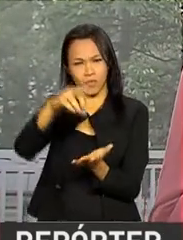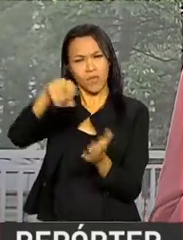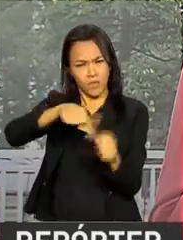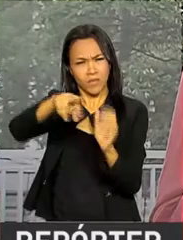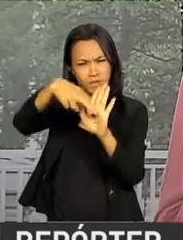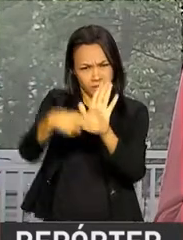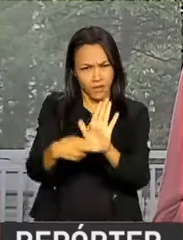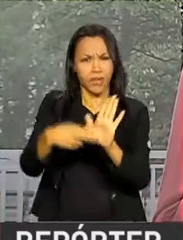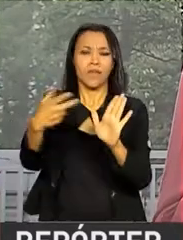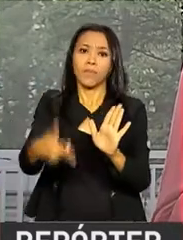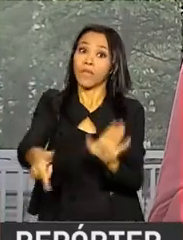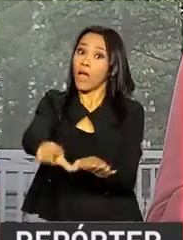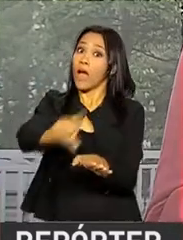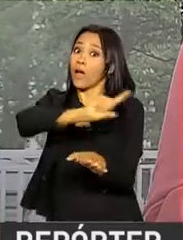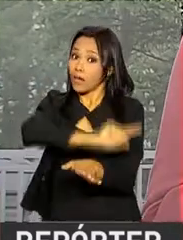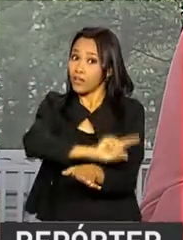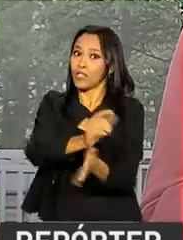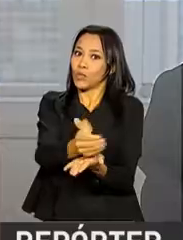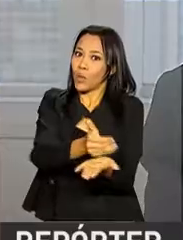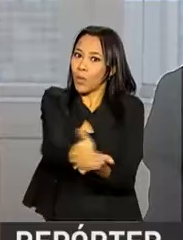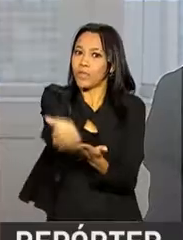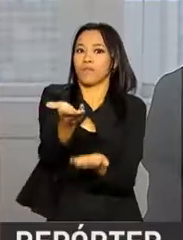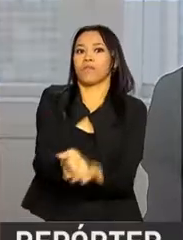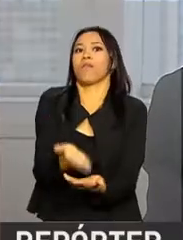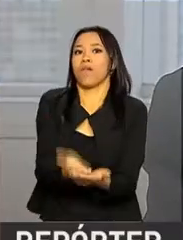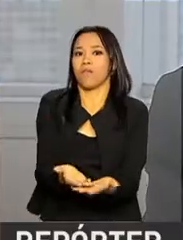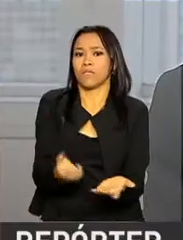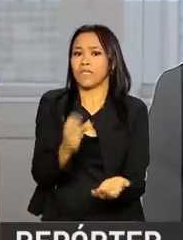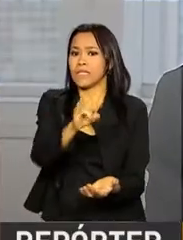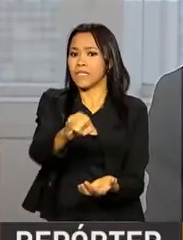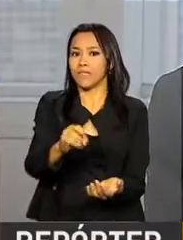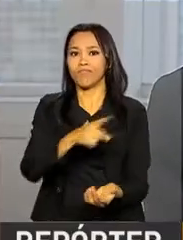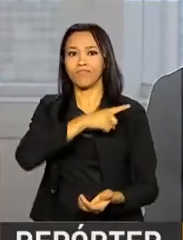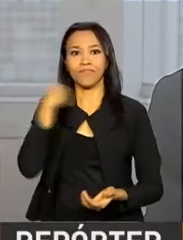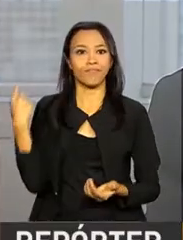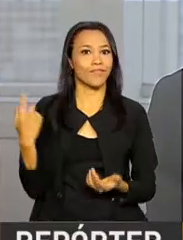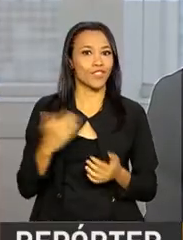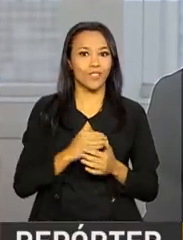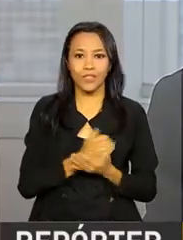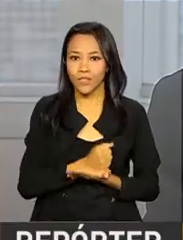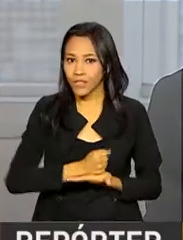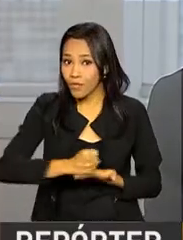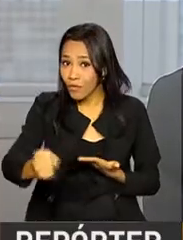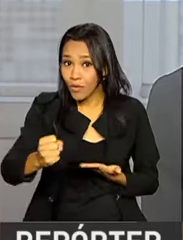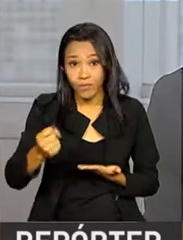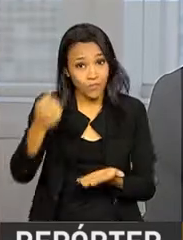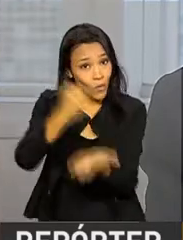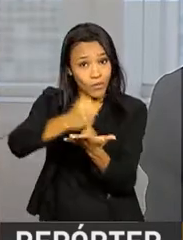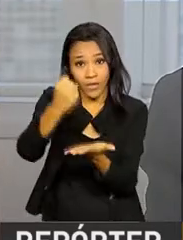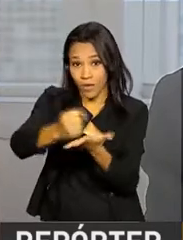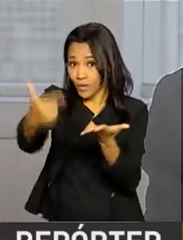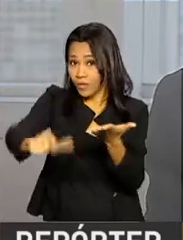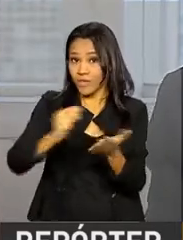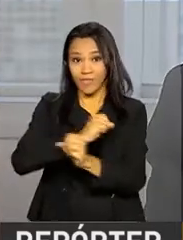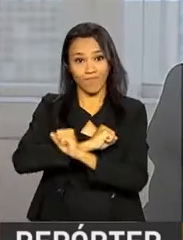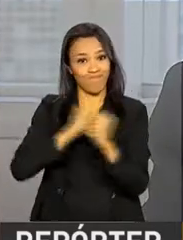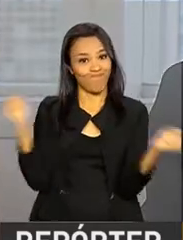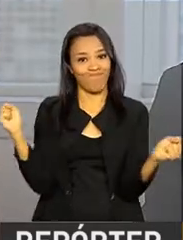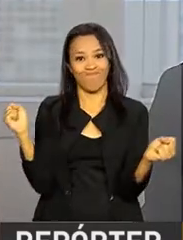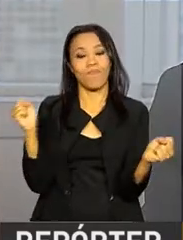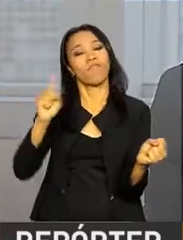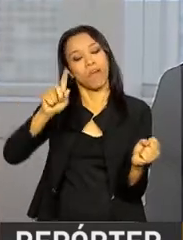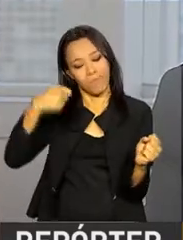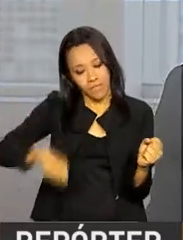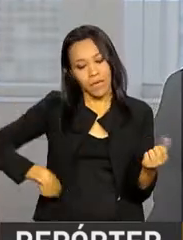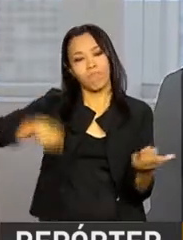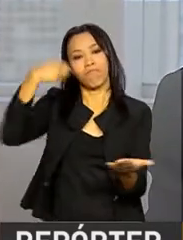renovação antes do início das aulas que perdeu o prazo ele não vai ter o contrato renovado e qual exemplo disso ele vai precisar pagar